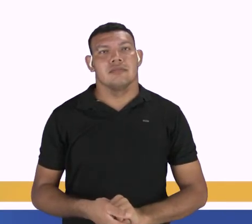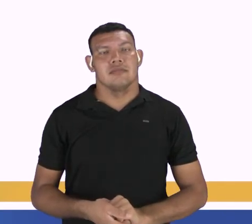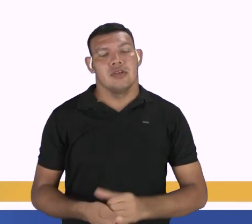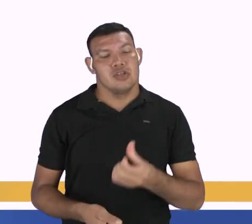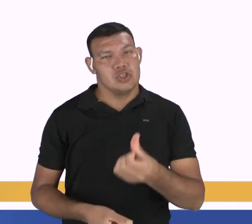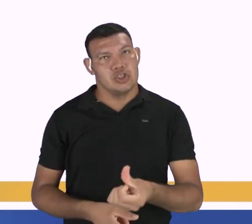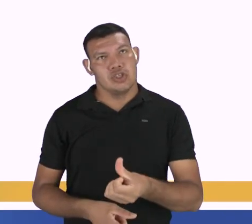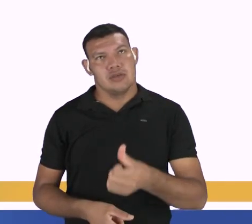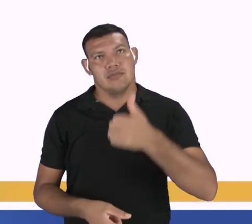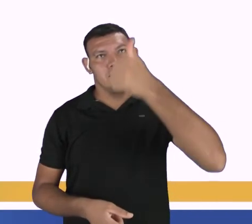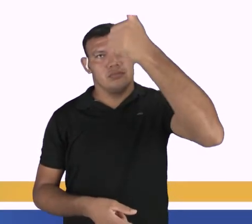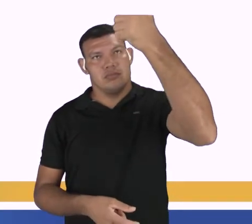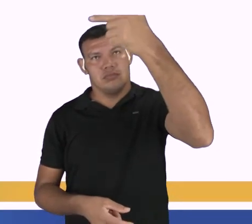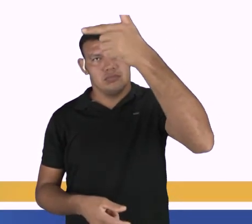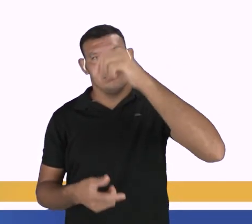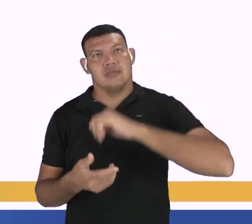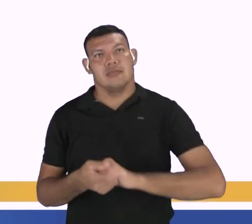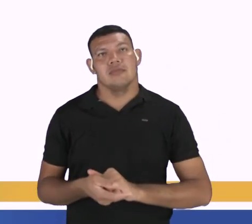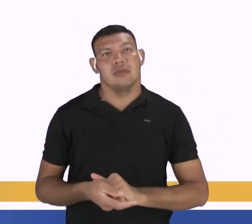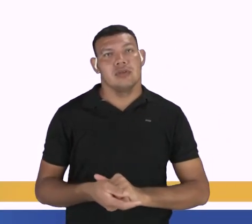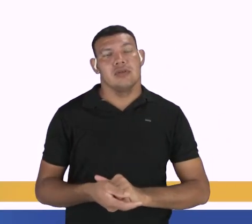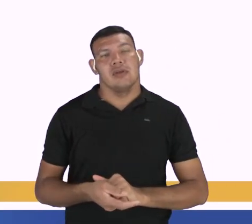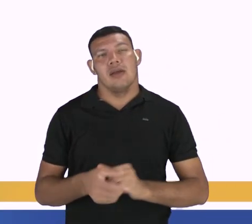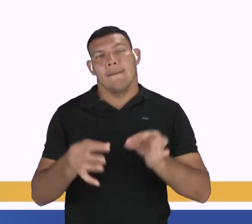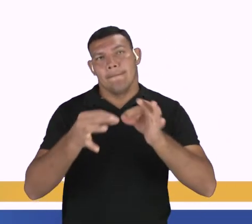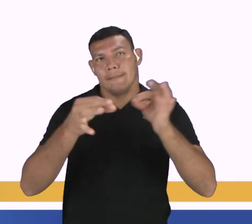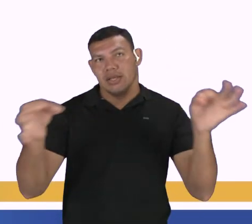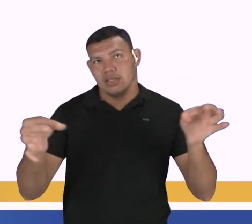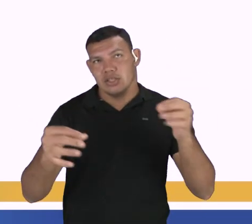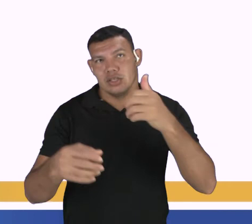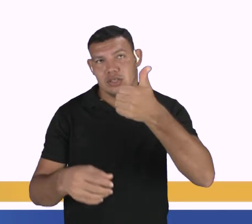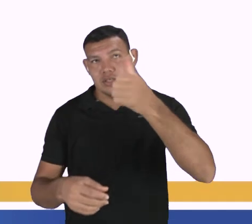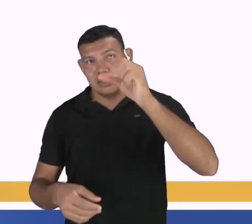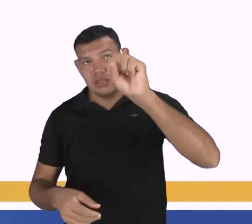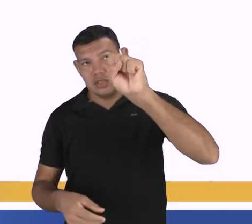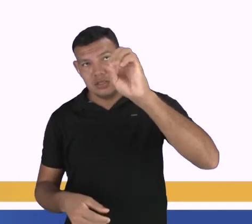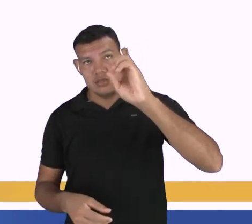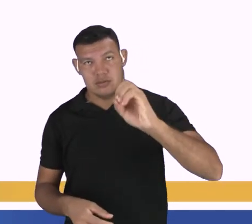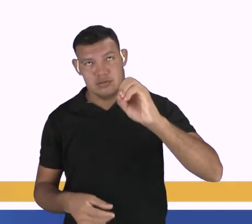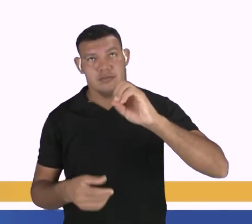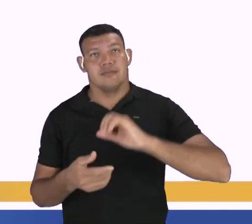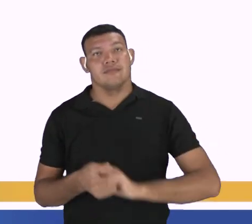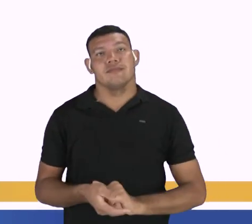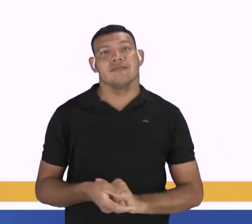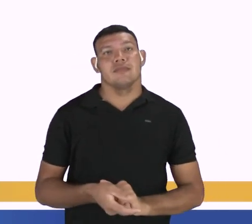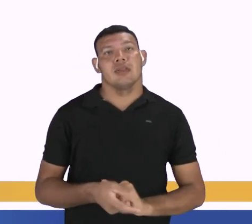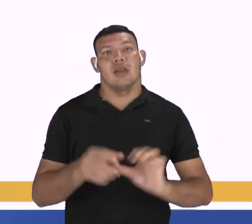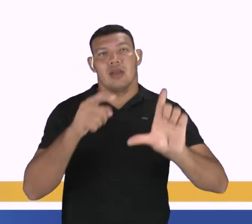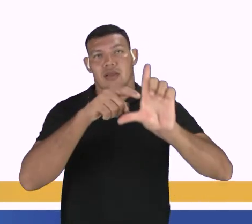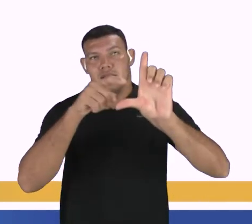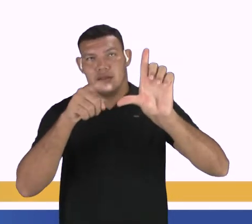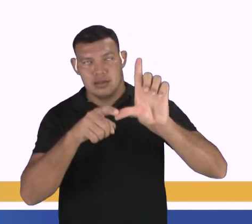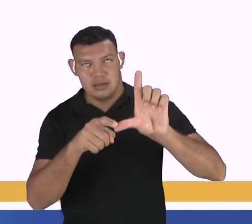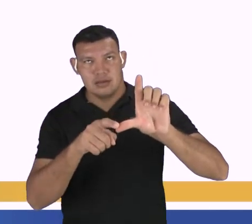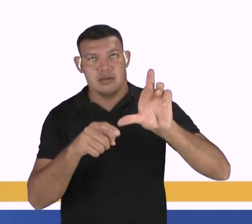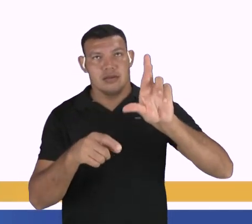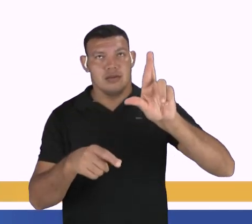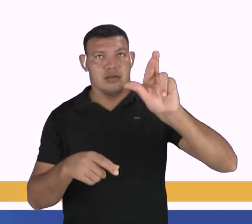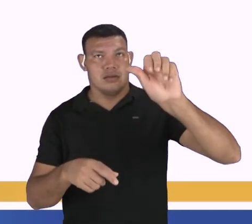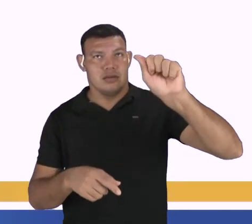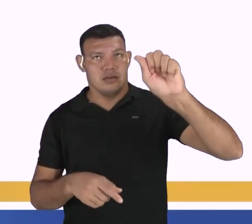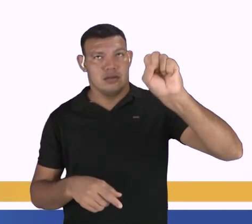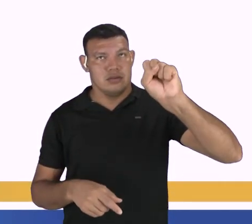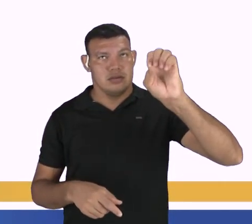os ponteiros, vai ser de 180 graus, ou um ângulo raso, ok? Portanto, às 6 horas, os